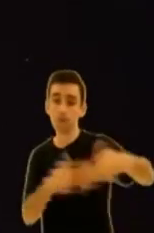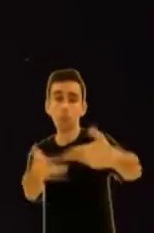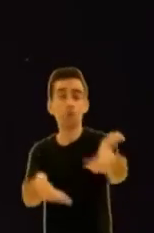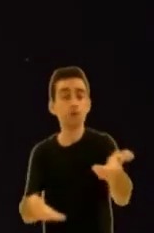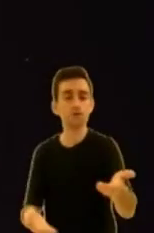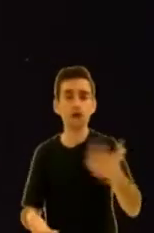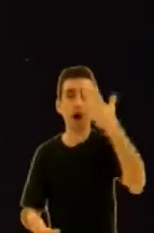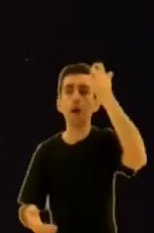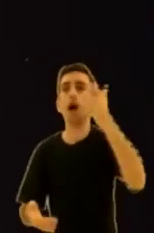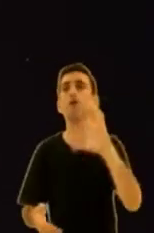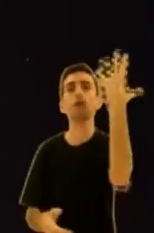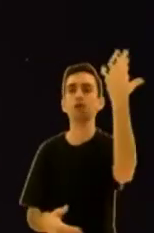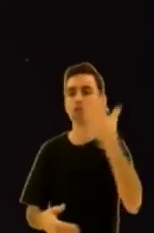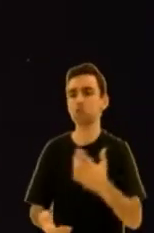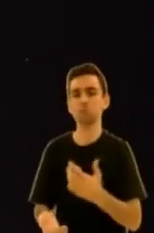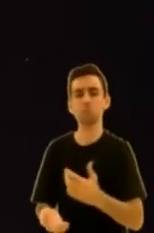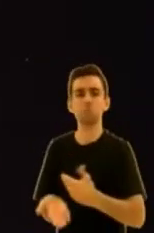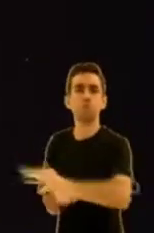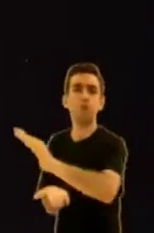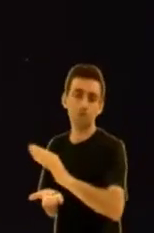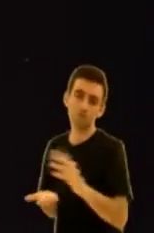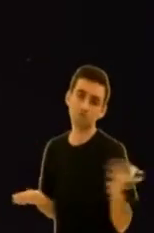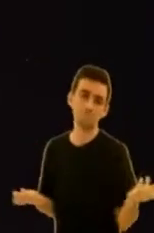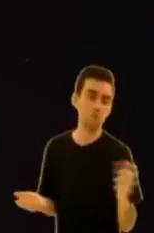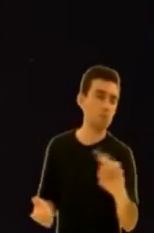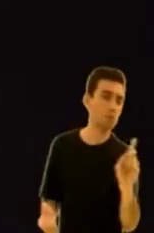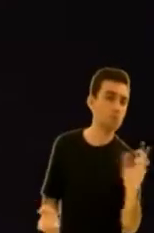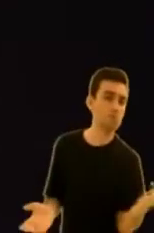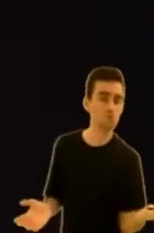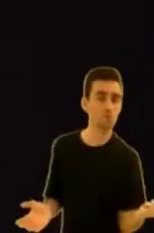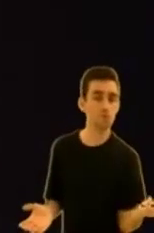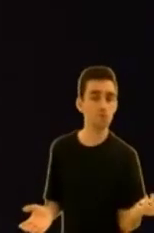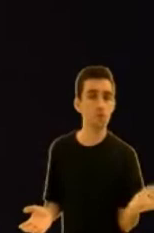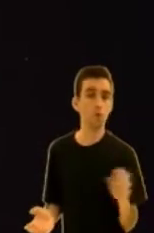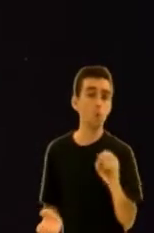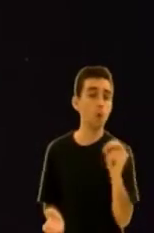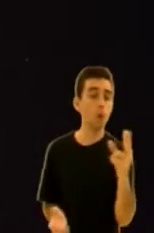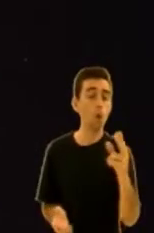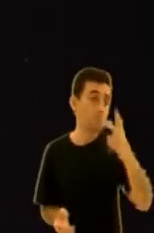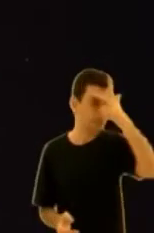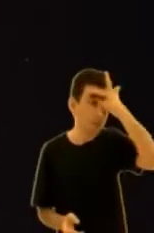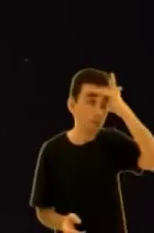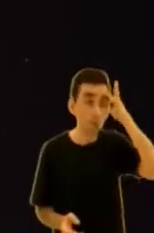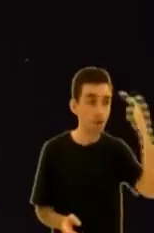não estar mais secretários municipais de educação e uma ação qualquer de qualquer